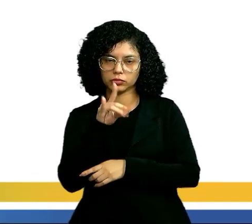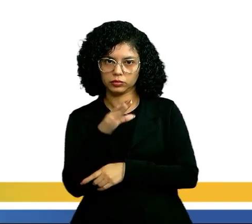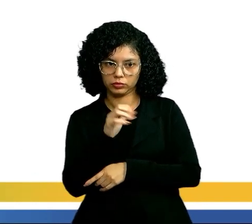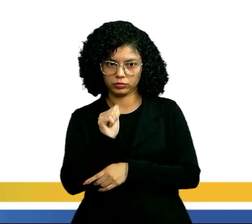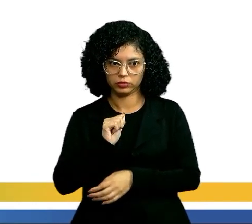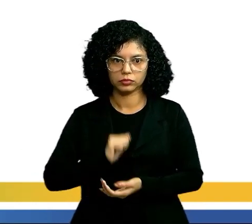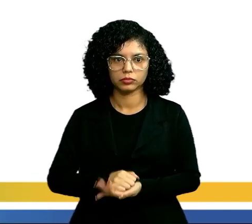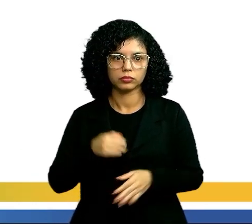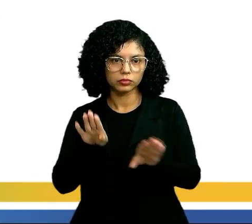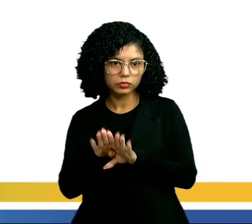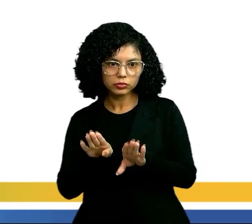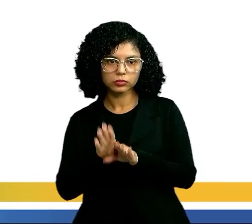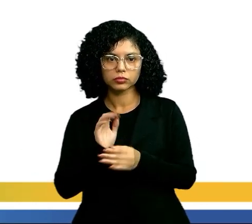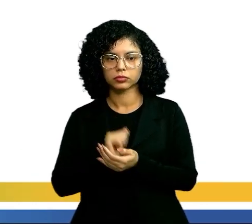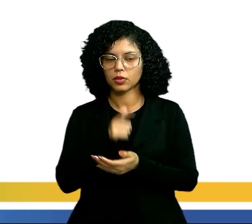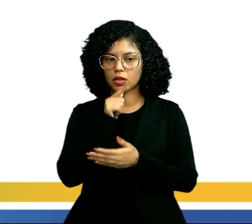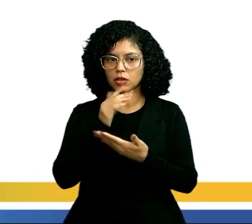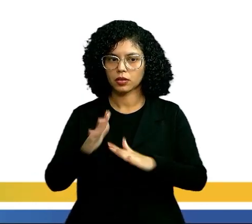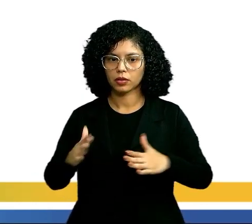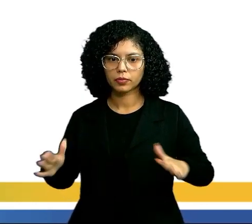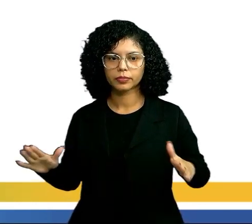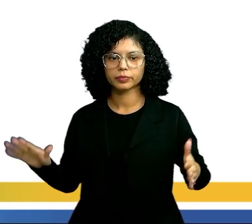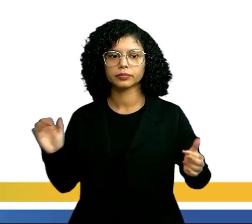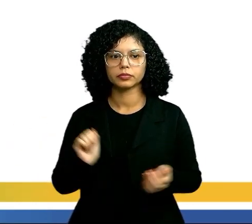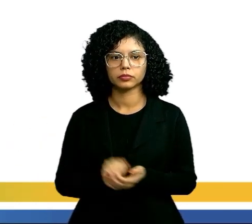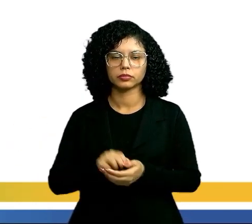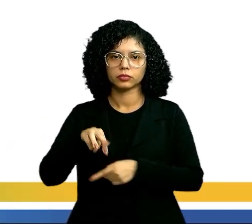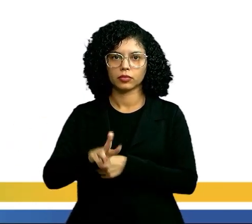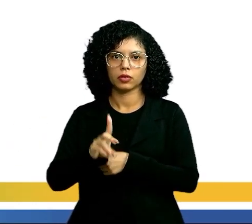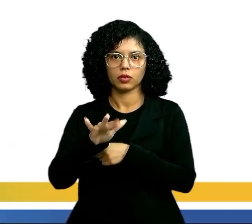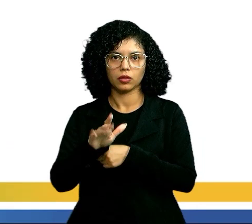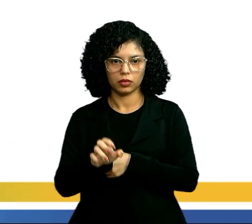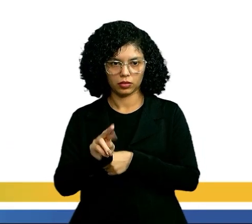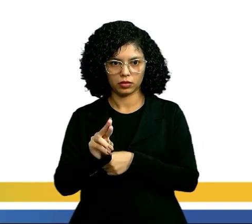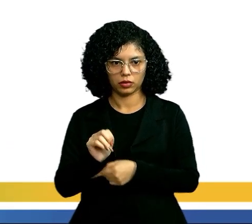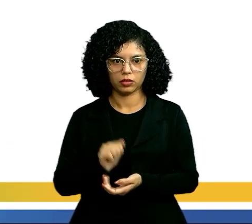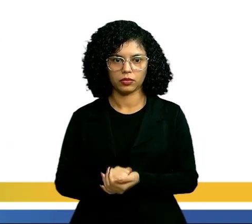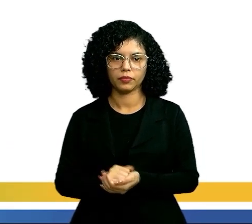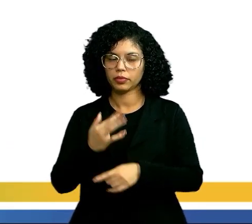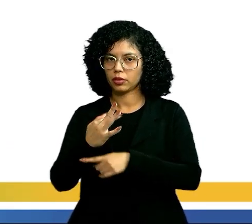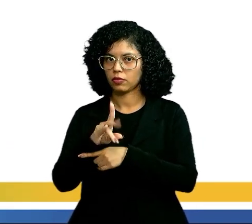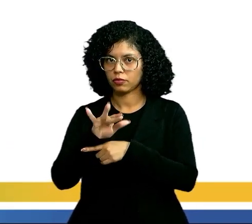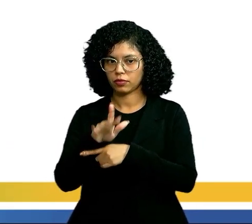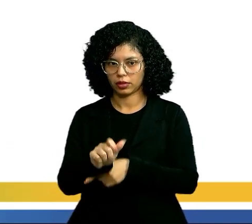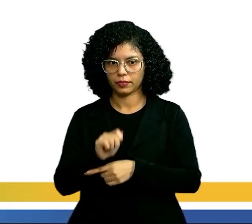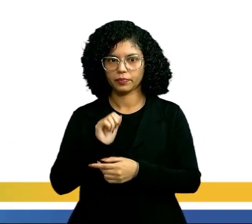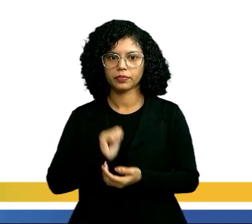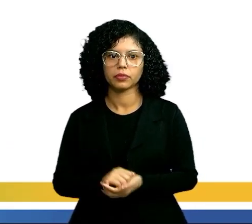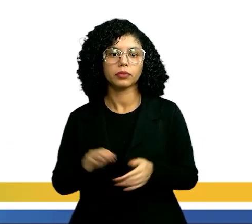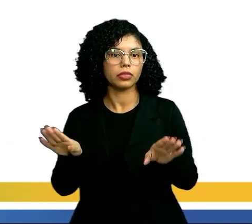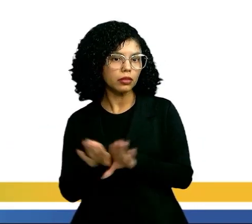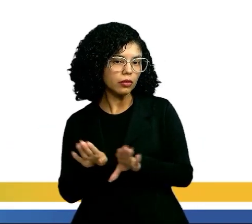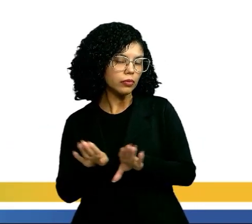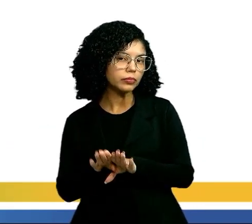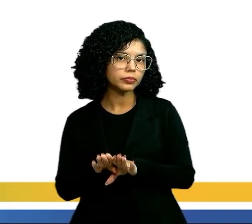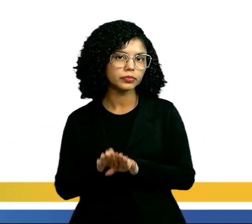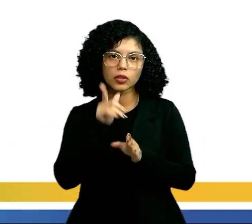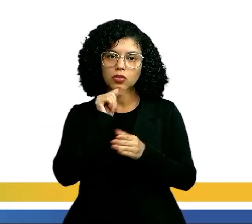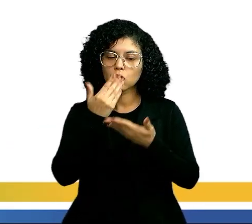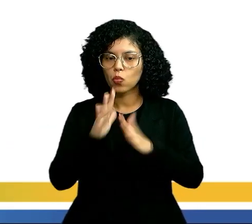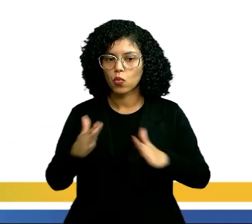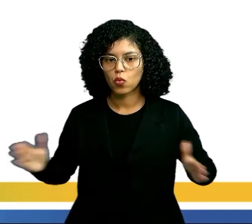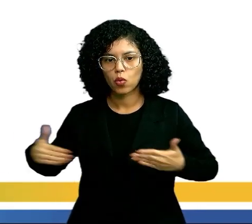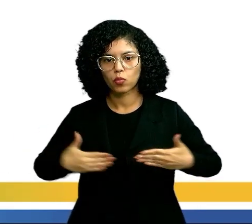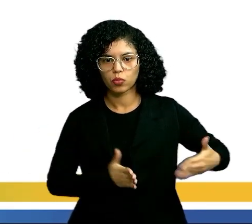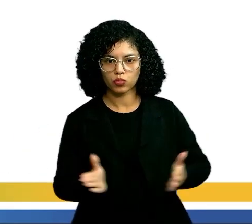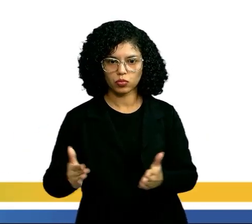tubulares. Temos os transportes aquáticos, que podem ser marítimos ou fluviais, seja pelo mar ou pelo